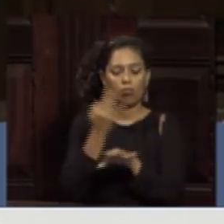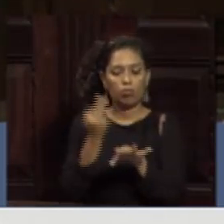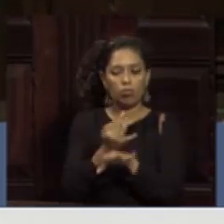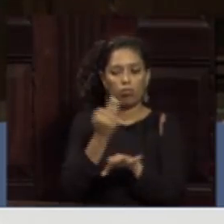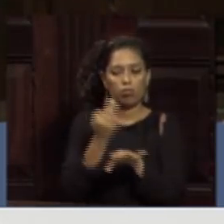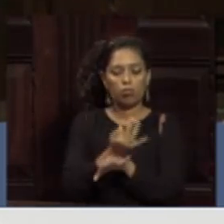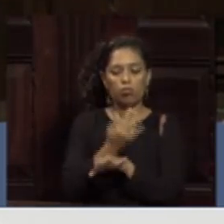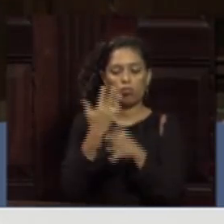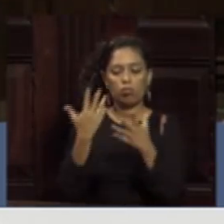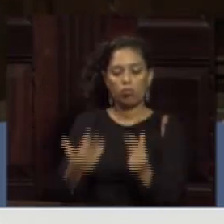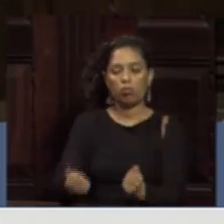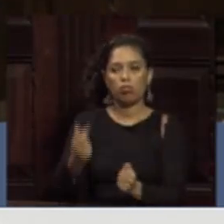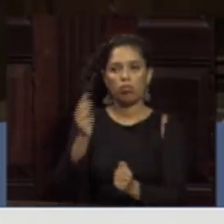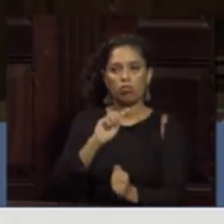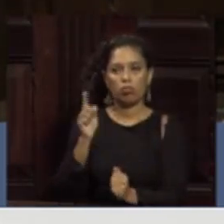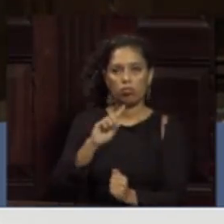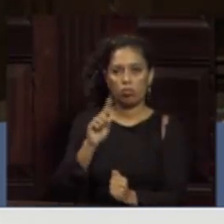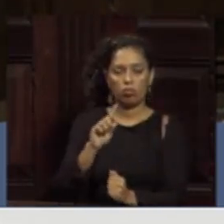incluímos